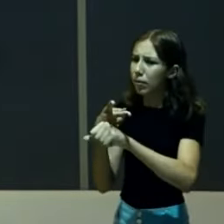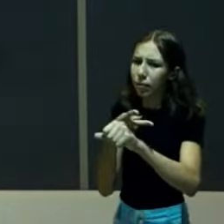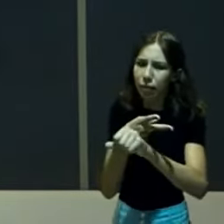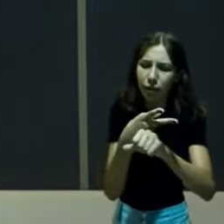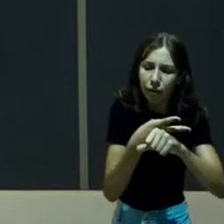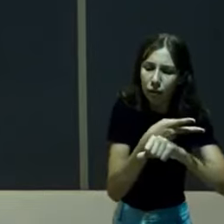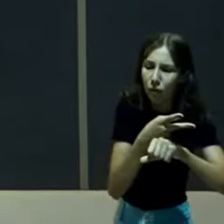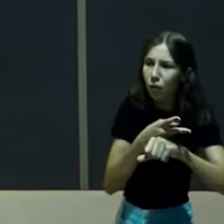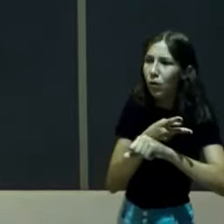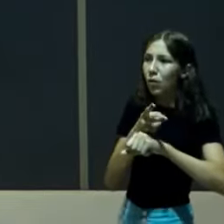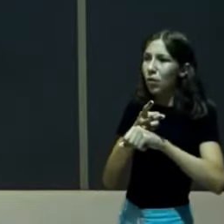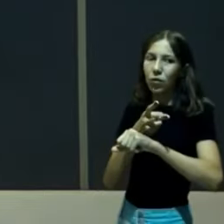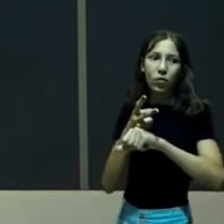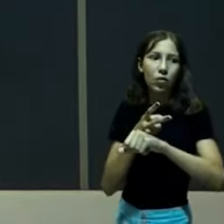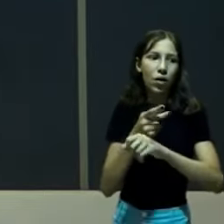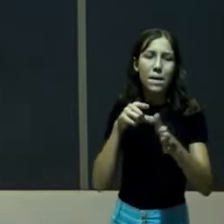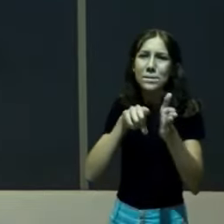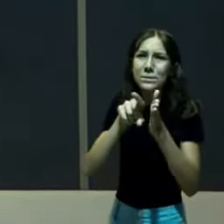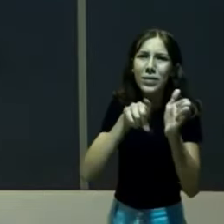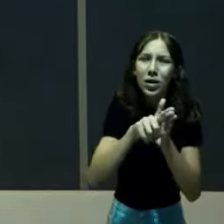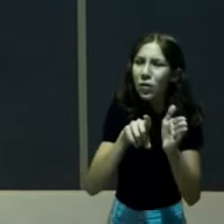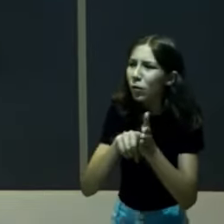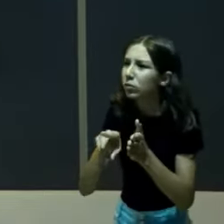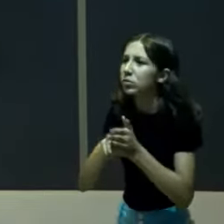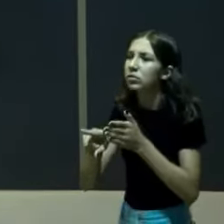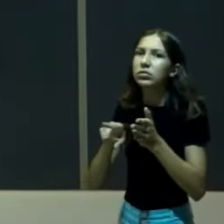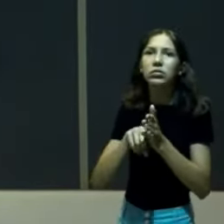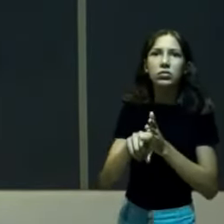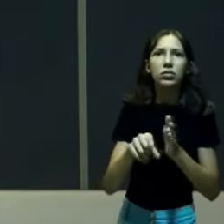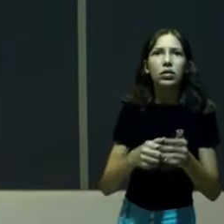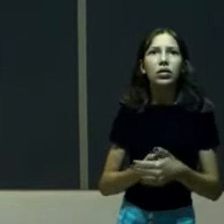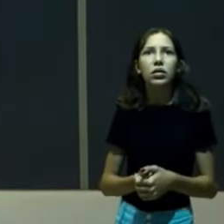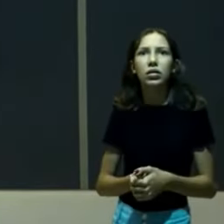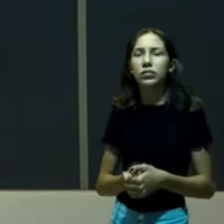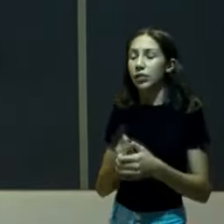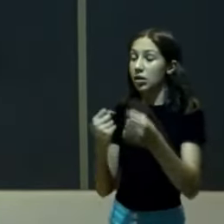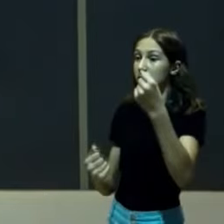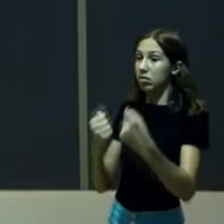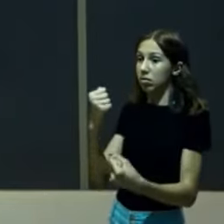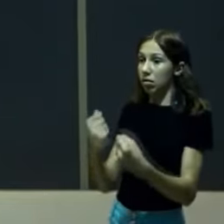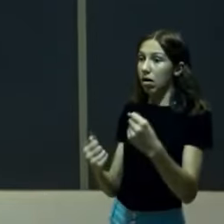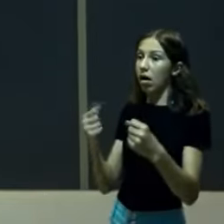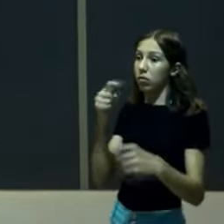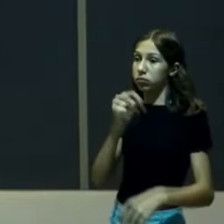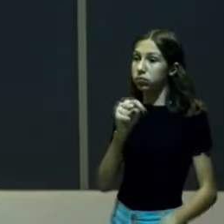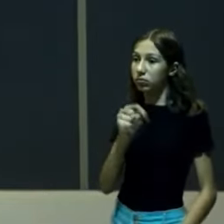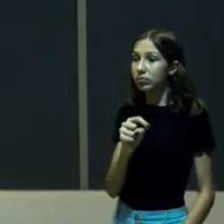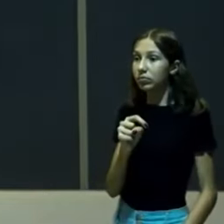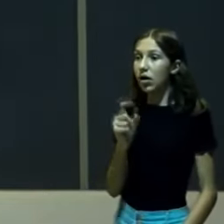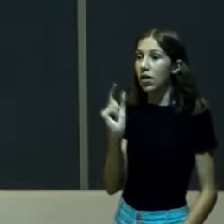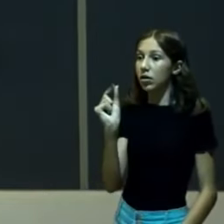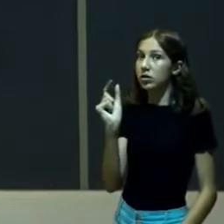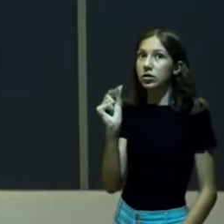mercado não está bom, mas a minha caminhonete, vou dar um valor fictício, ela vale 100, É, meu filho, é.